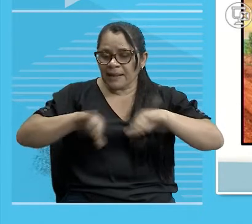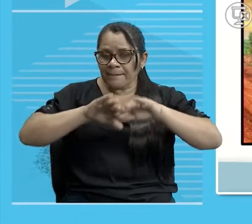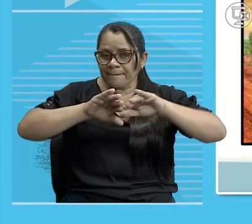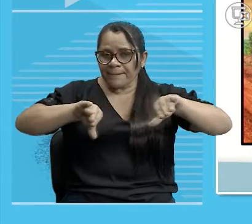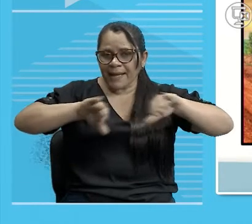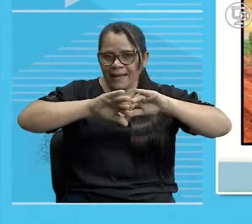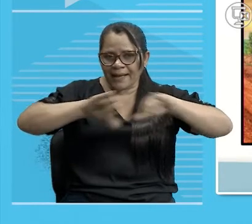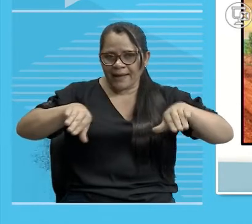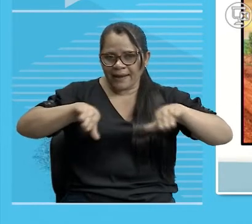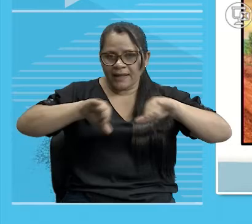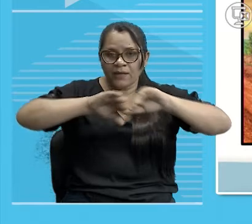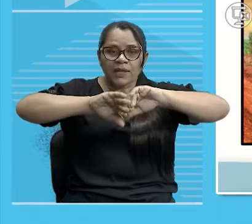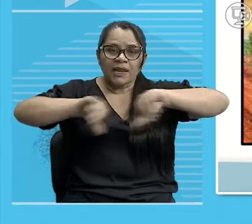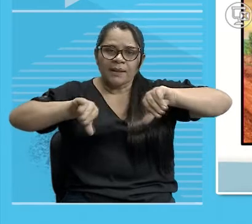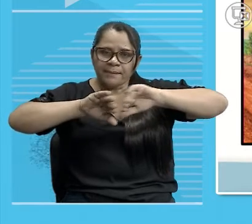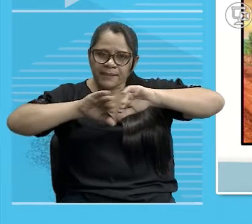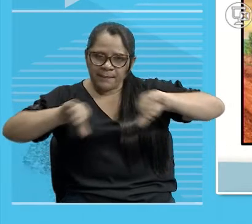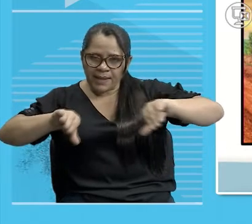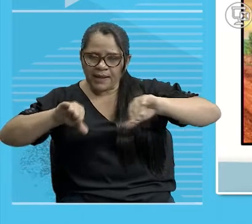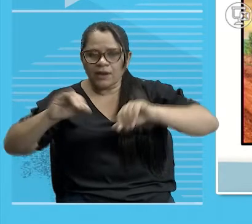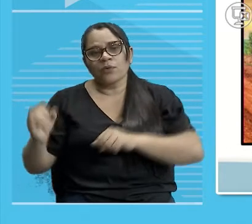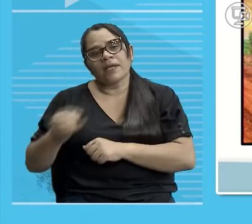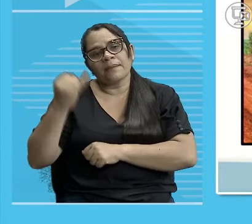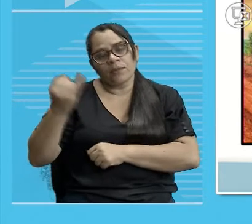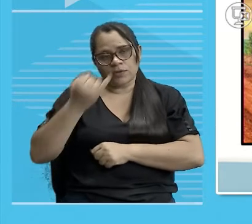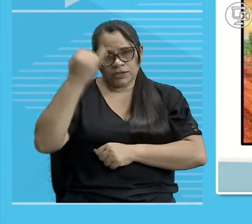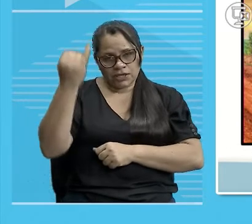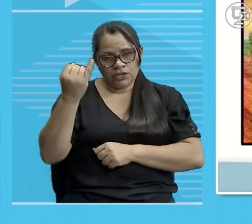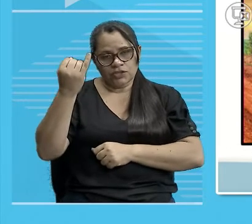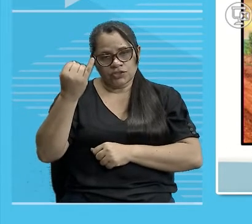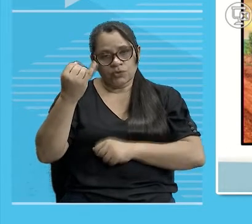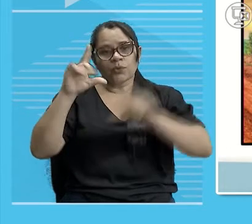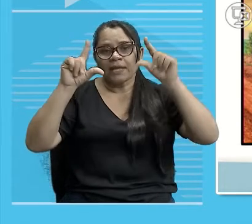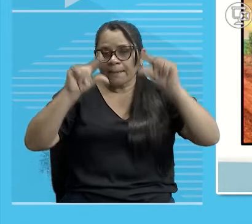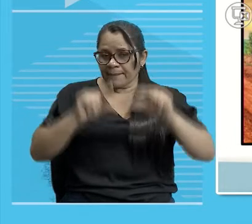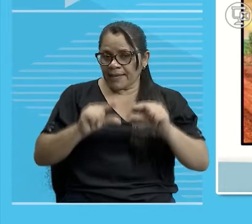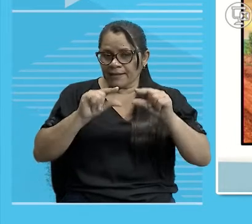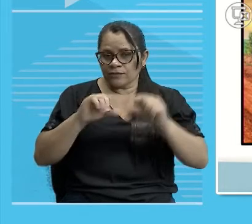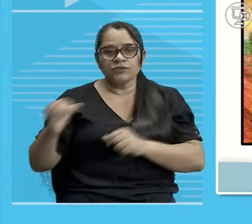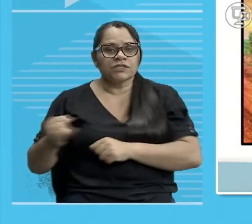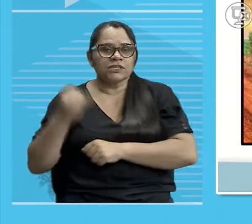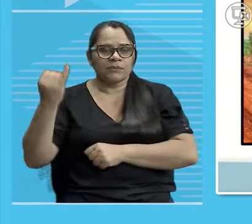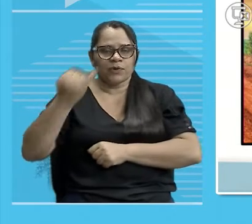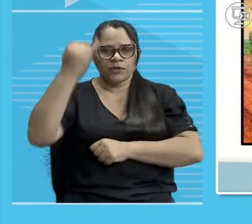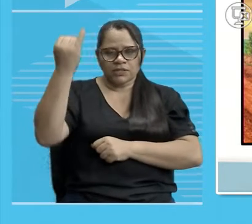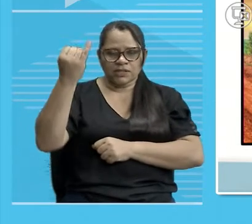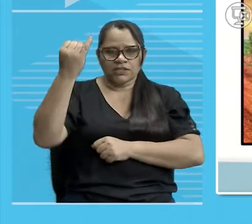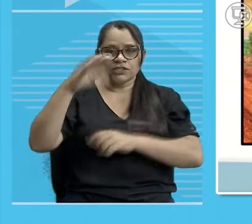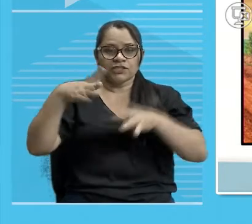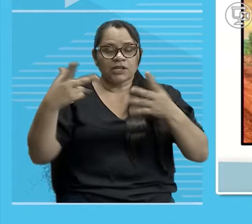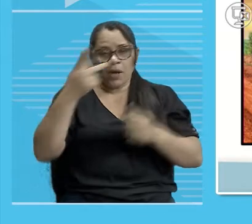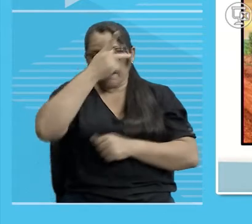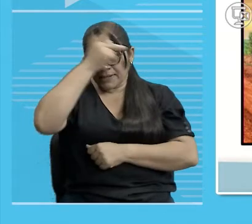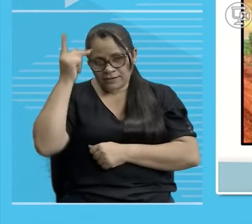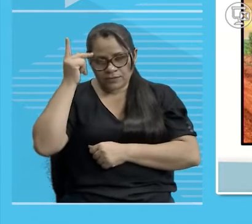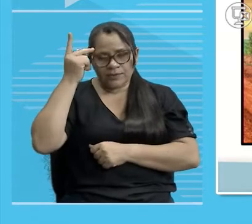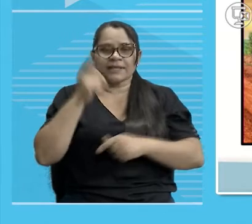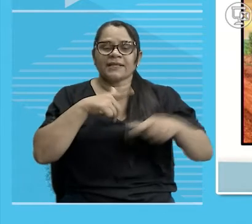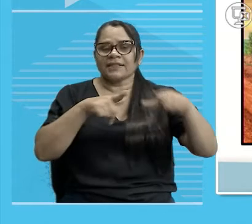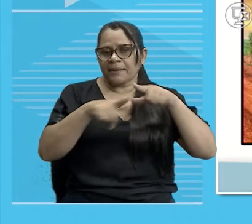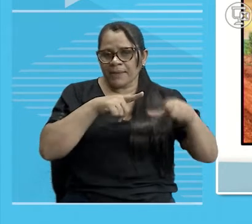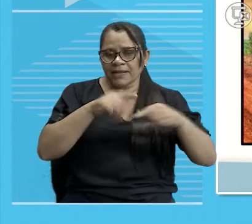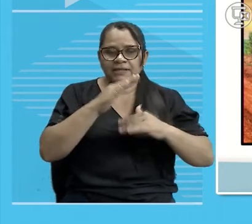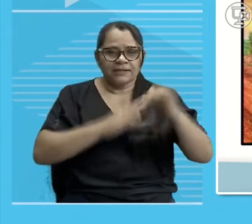é importa o que é importante o que não é tão importante percebe o engenheiro de dados então ele vai trabalhar